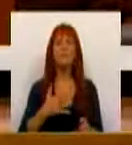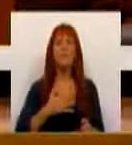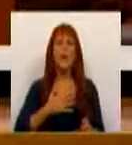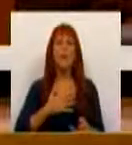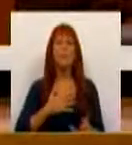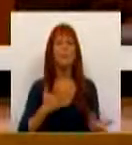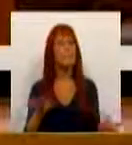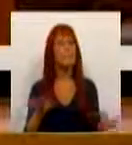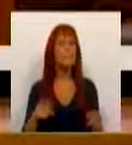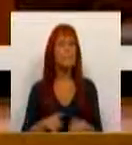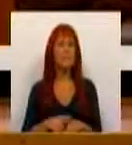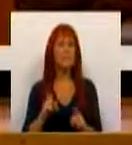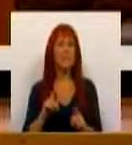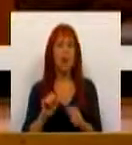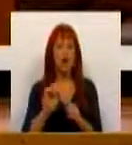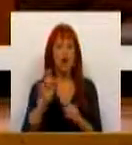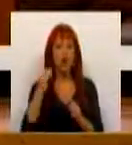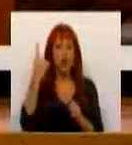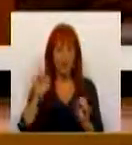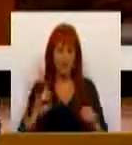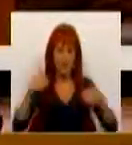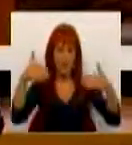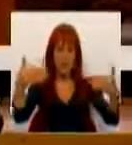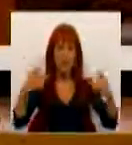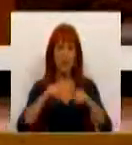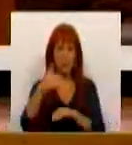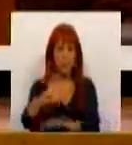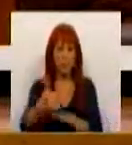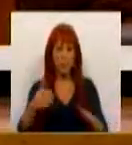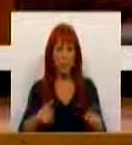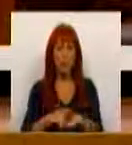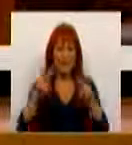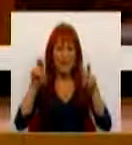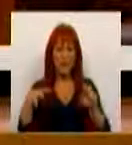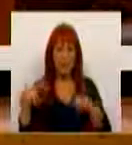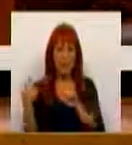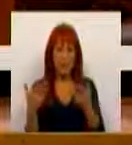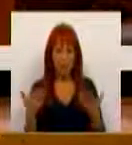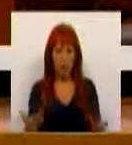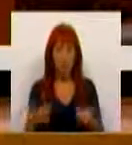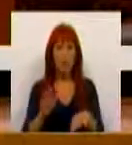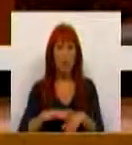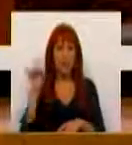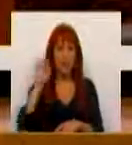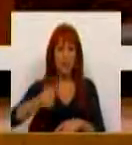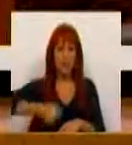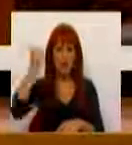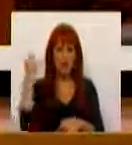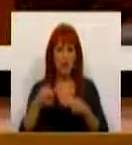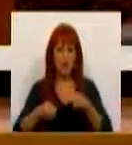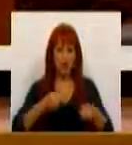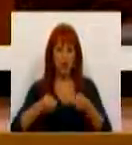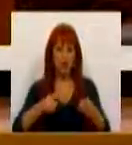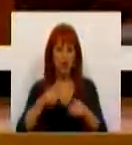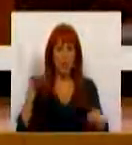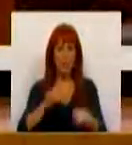de fazer, numa nota introdutória, o enquadramento do tema em discussão sobre a importância da